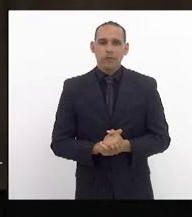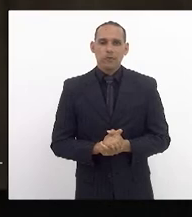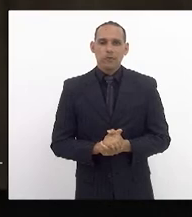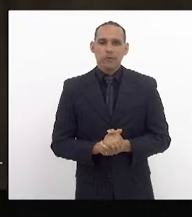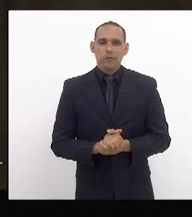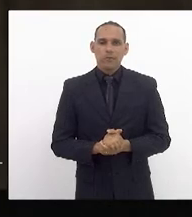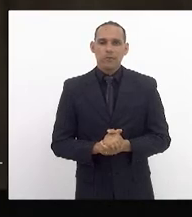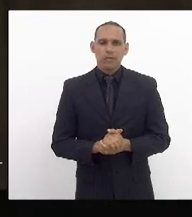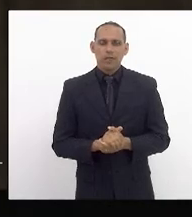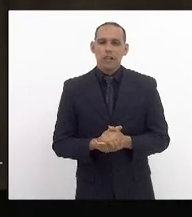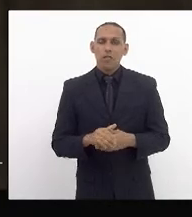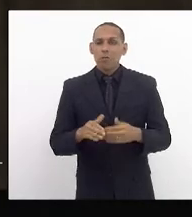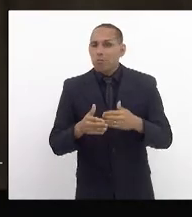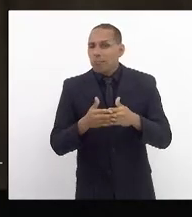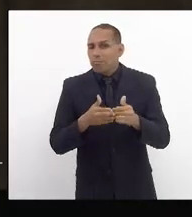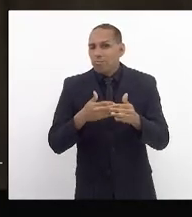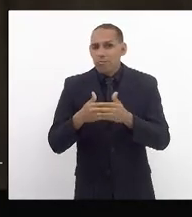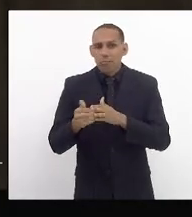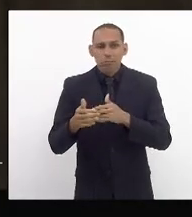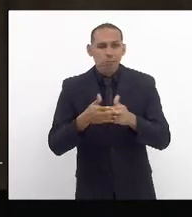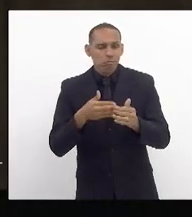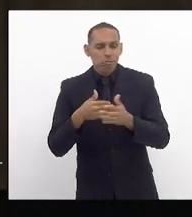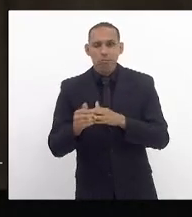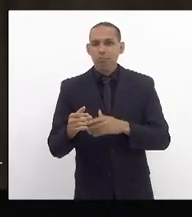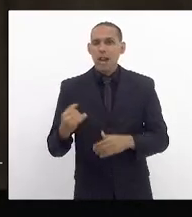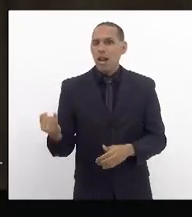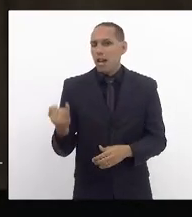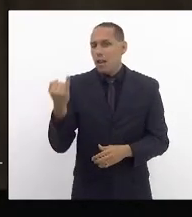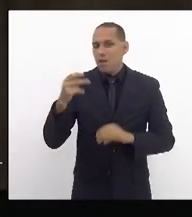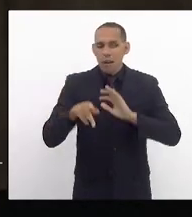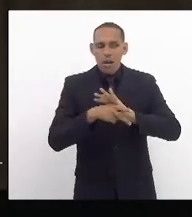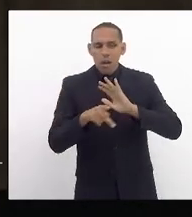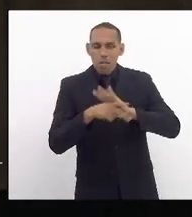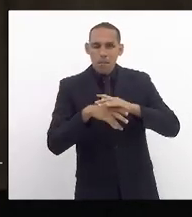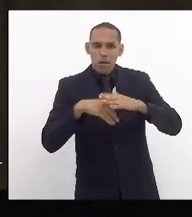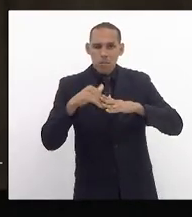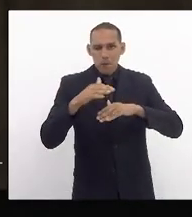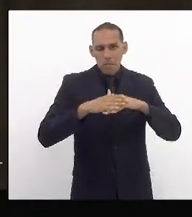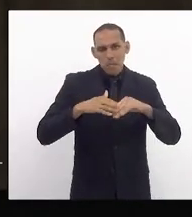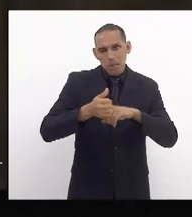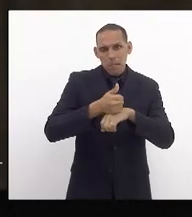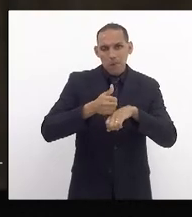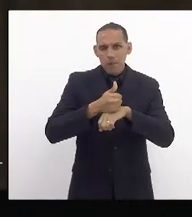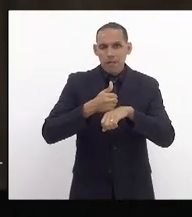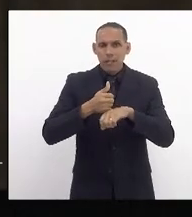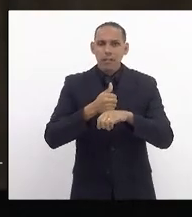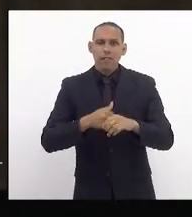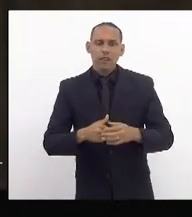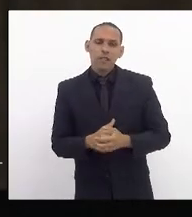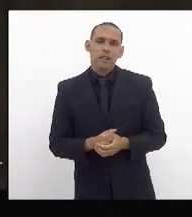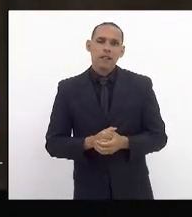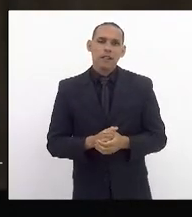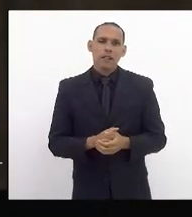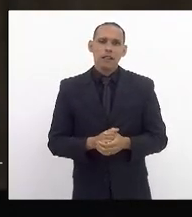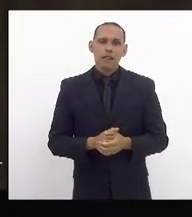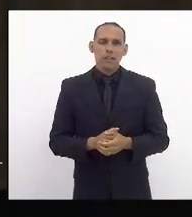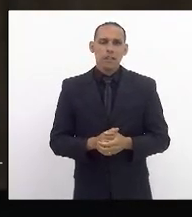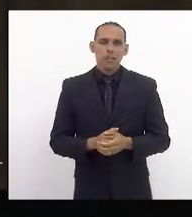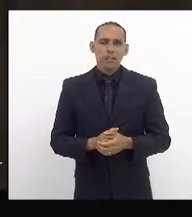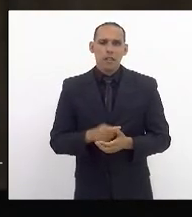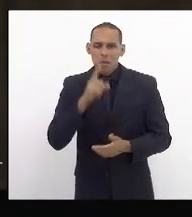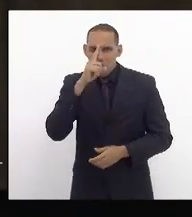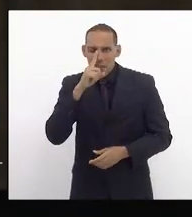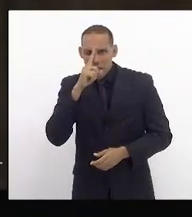A despeito da relevância da referida profissão, não há periculosidade